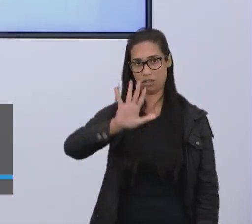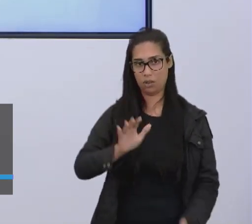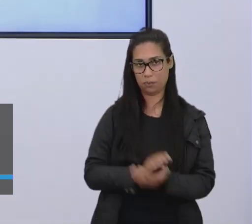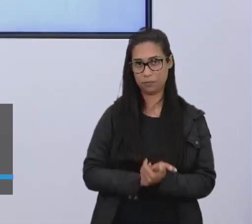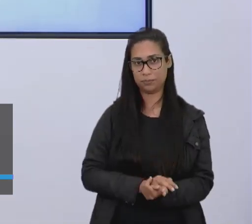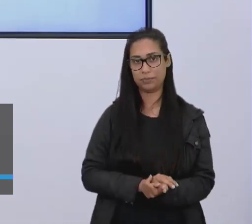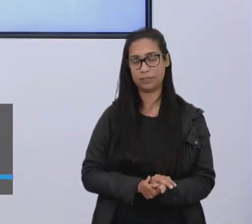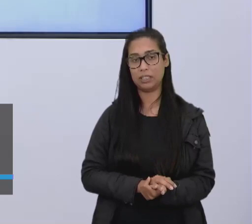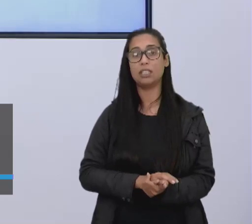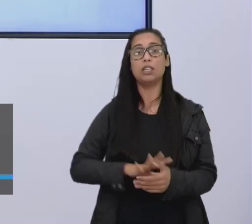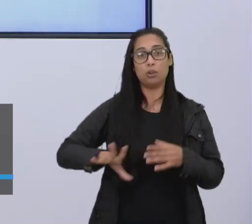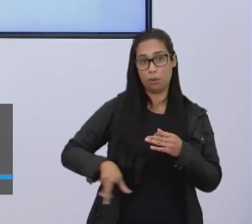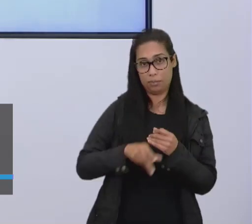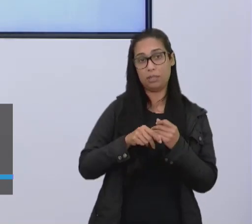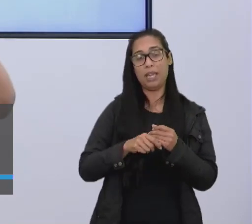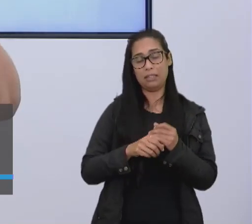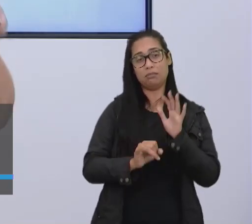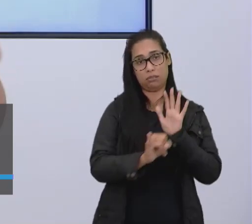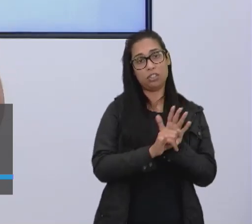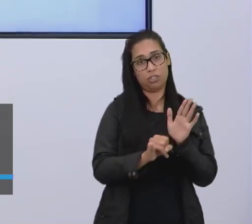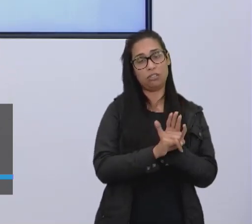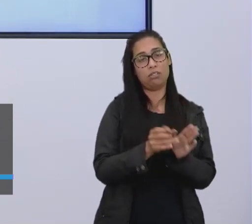híbrida, mas que tem aí, fica